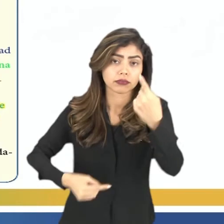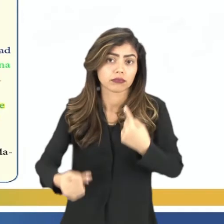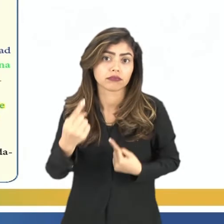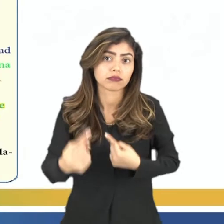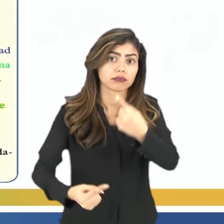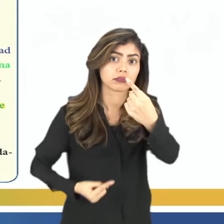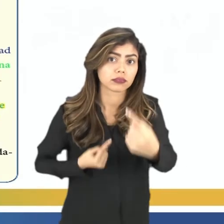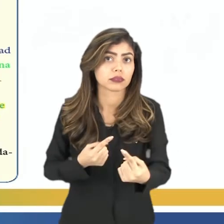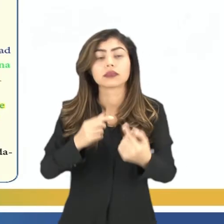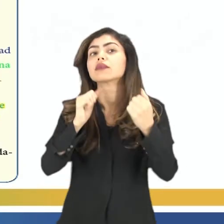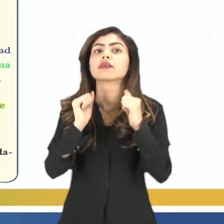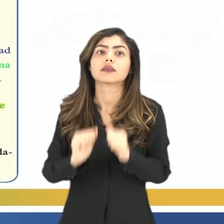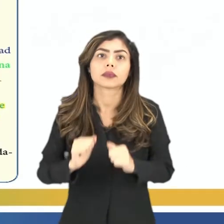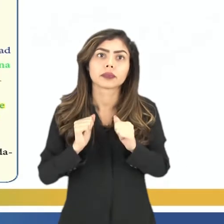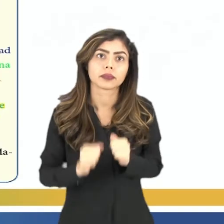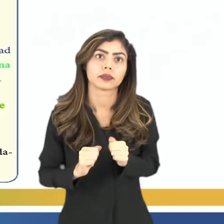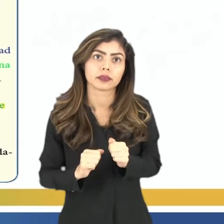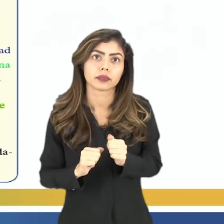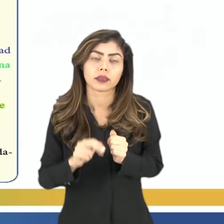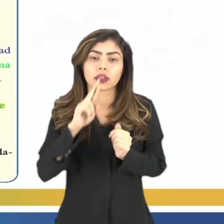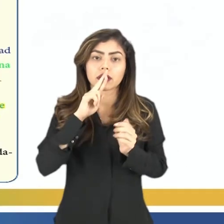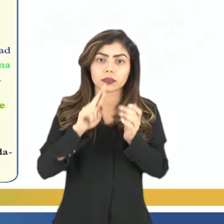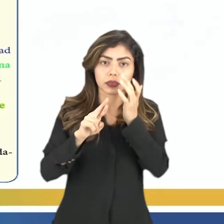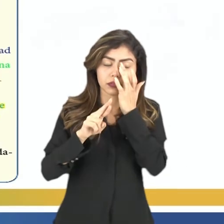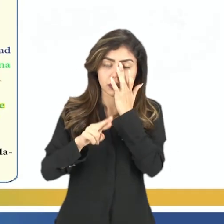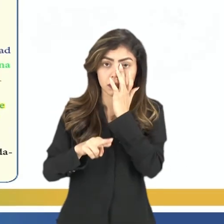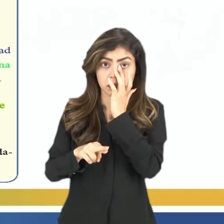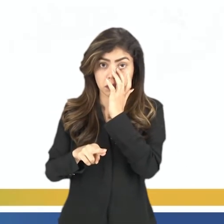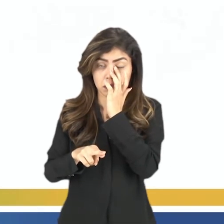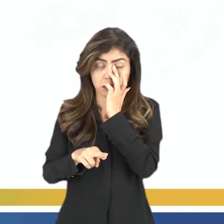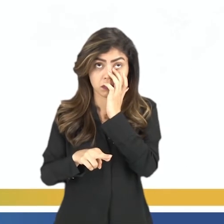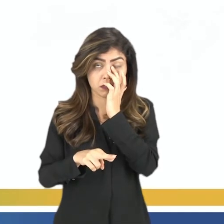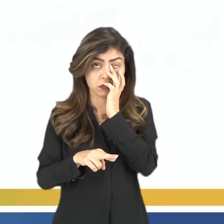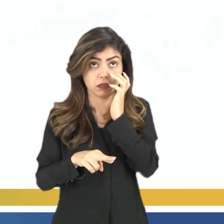de forma que vocês possam responder,